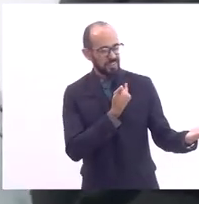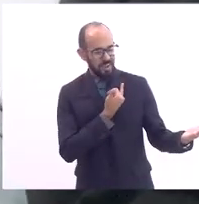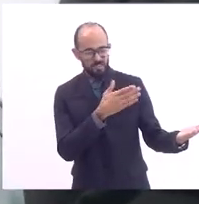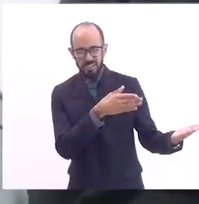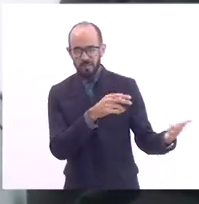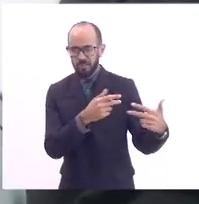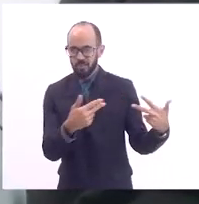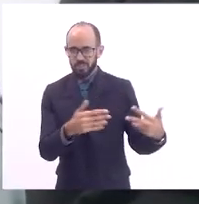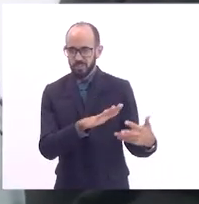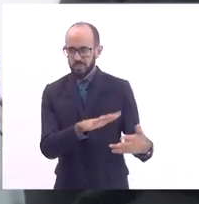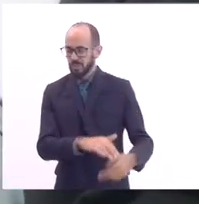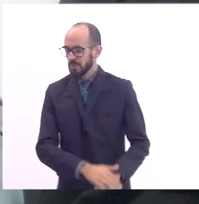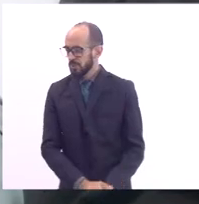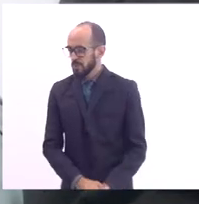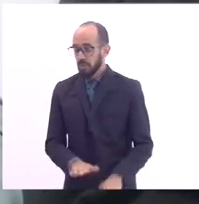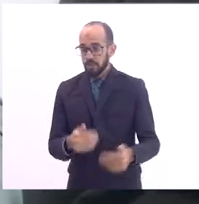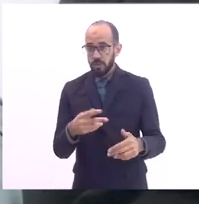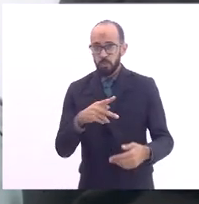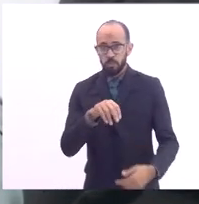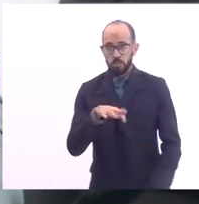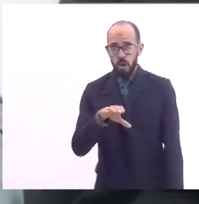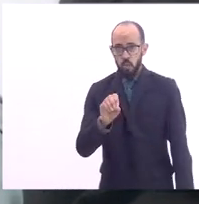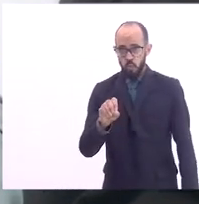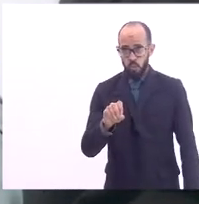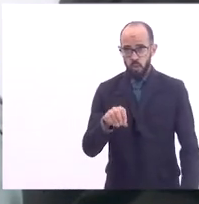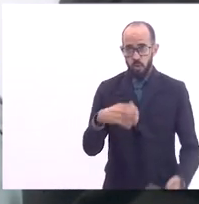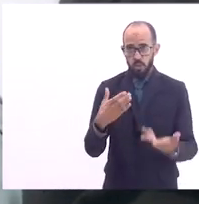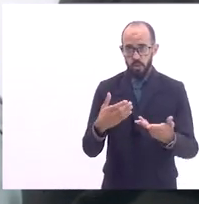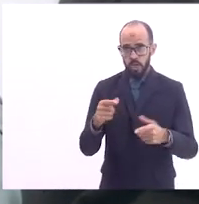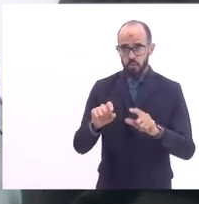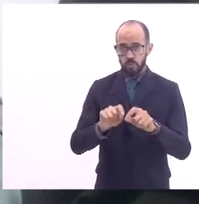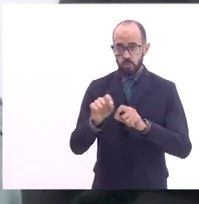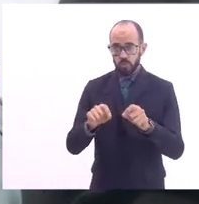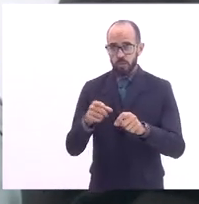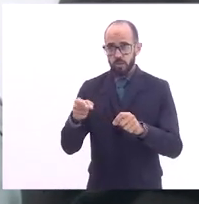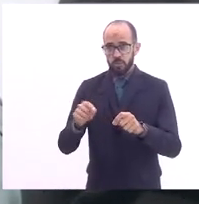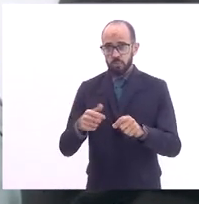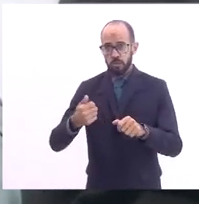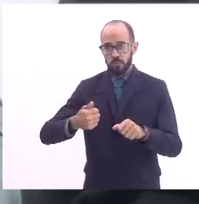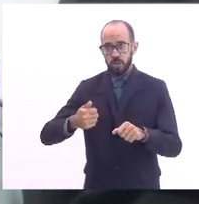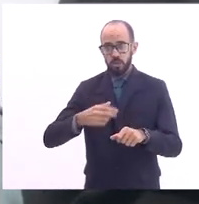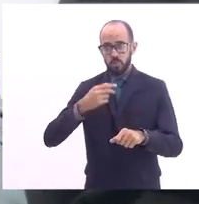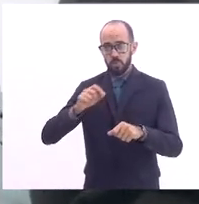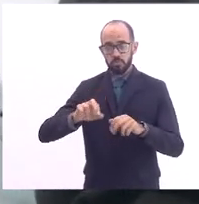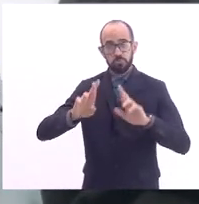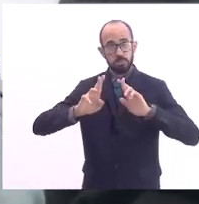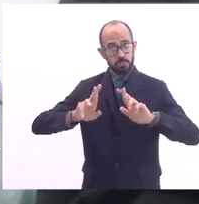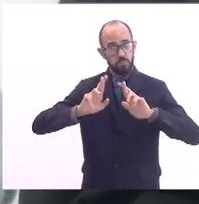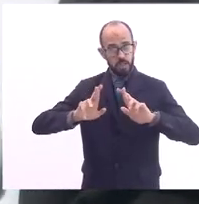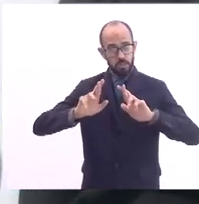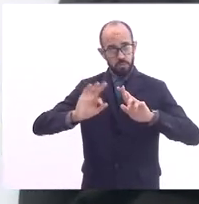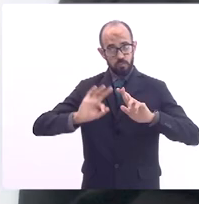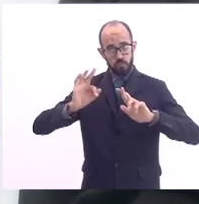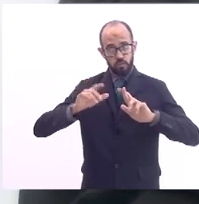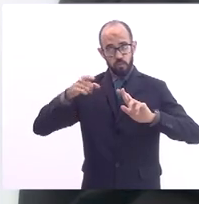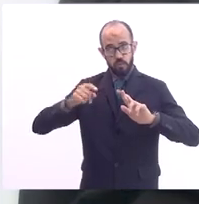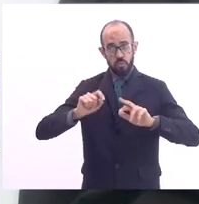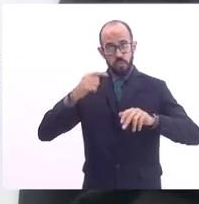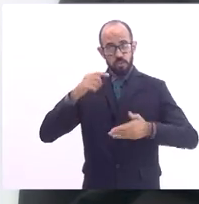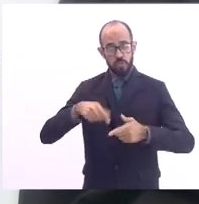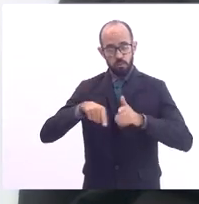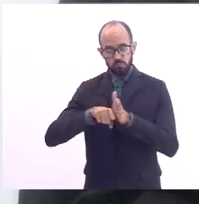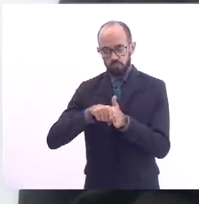Então, deputado Paulo Ramos, eu passo aqui uma palavra, primeiro, de esperança, porque estamos buscando as